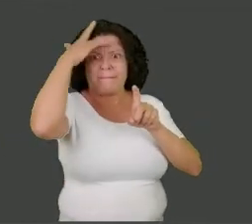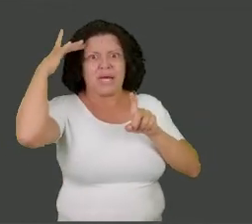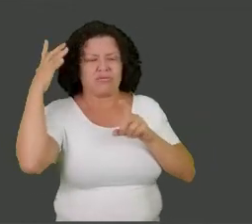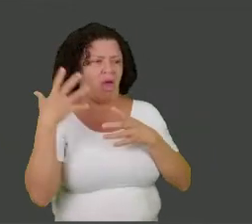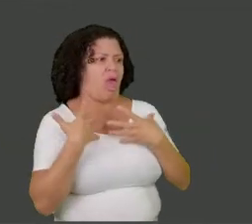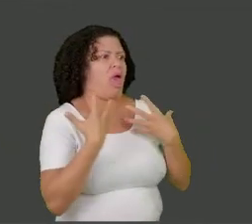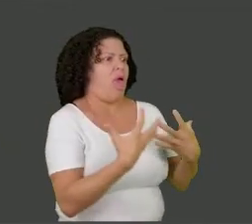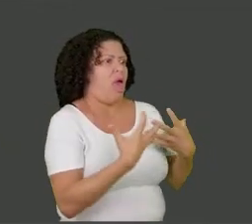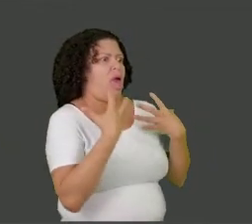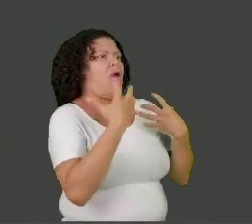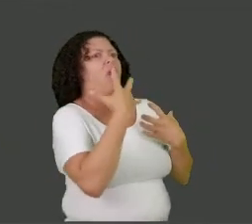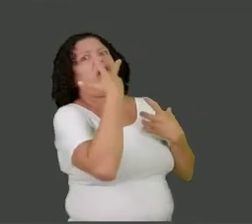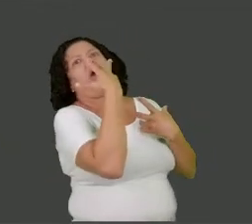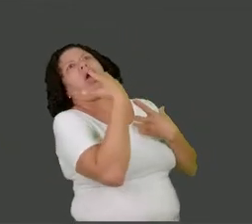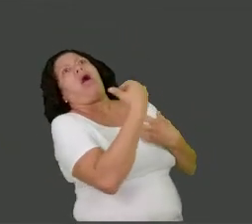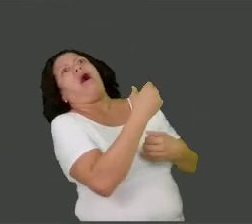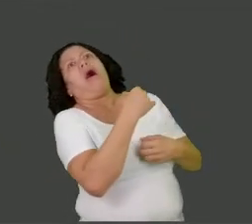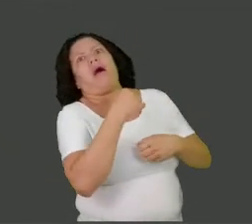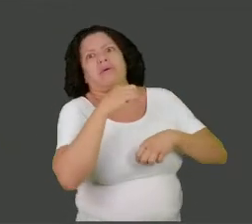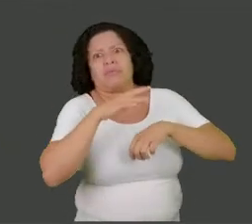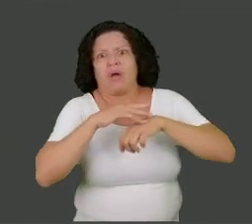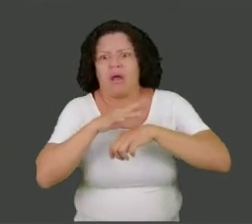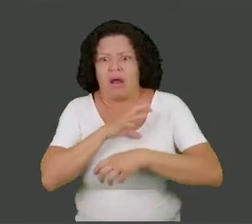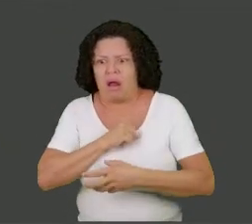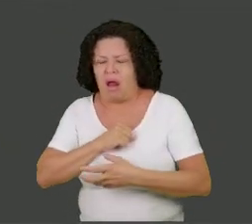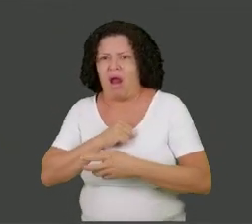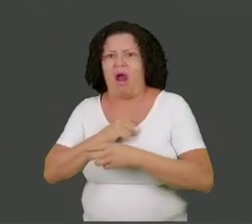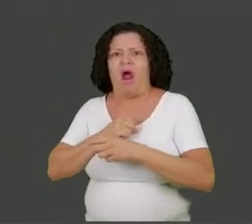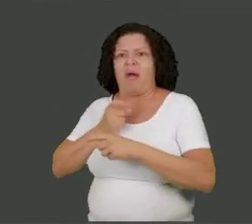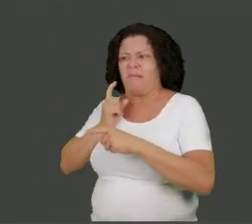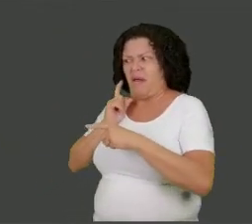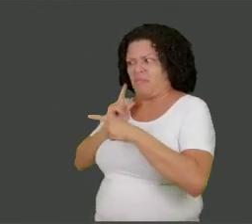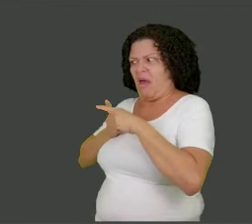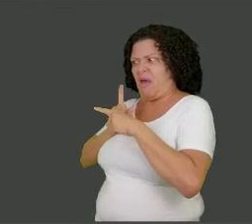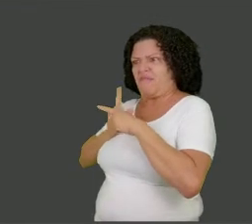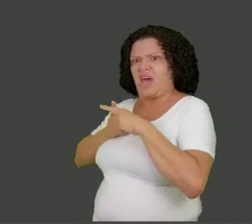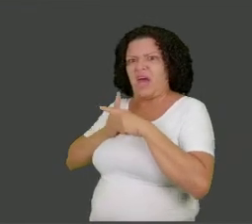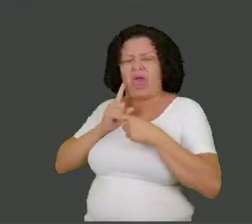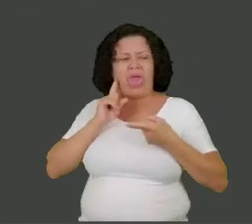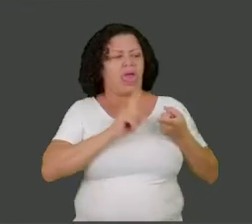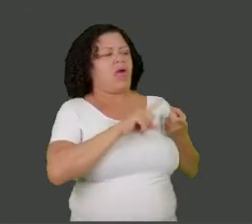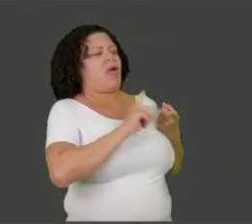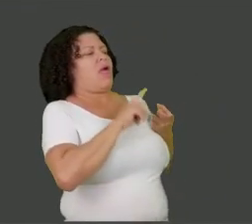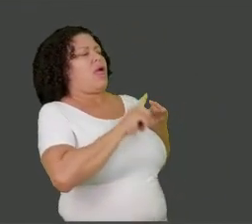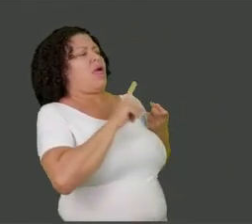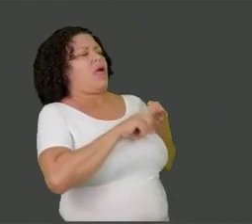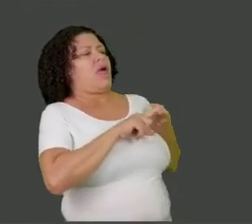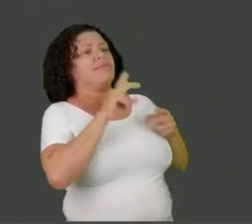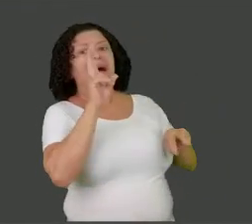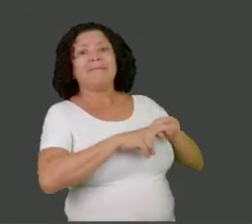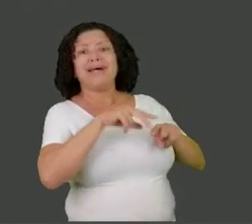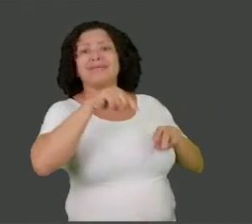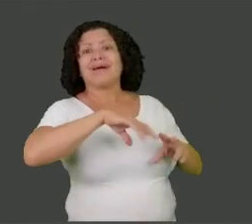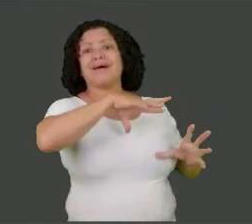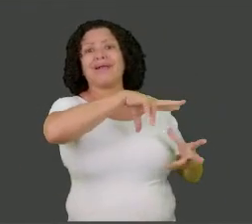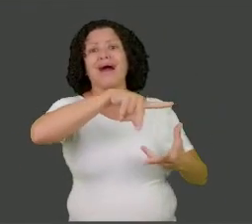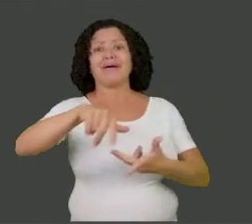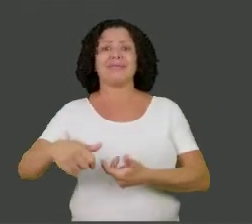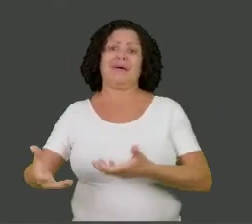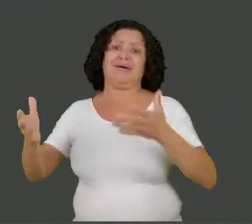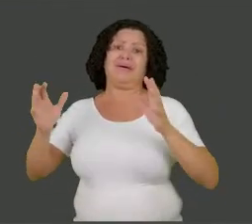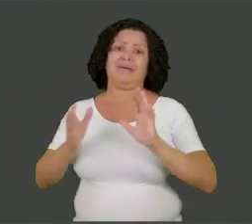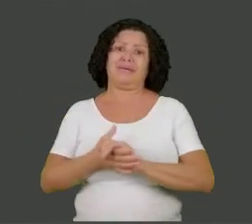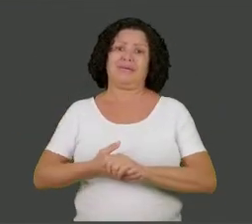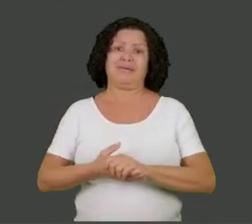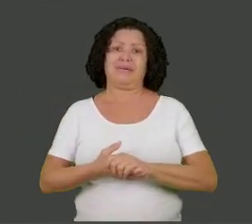a obsessão por uma determinada pessoa, né? Um amor doentio, seja por uma vingança, né? Que estão